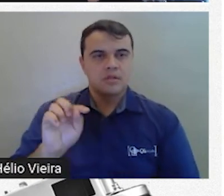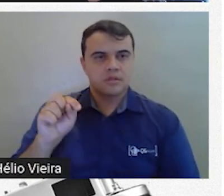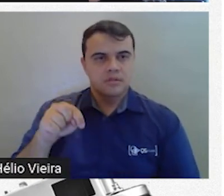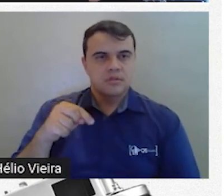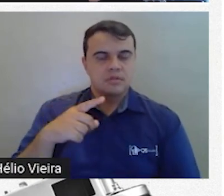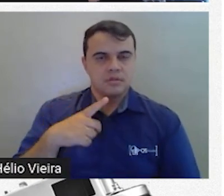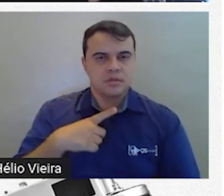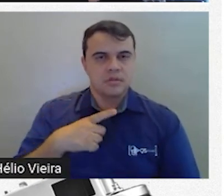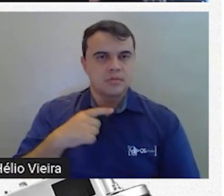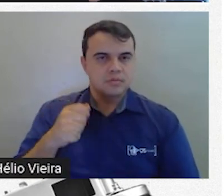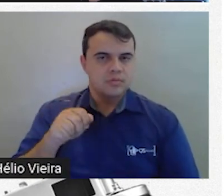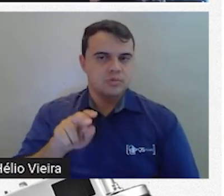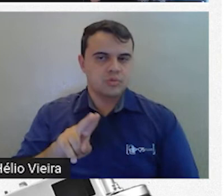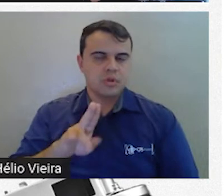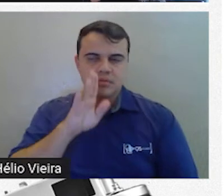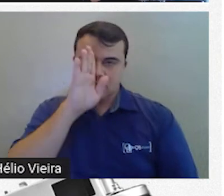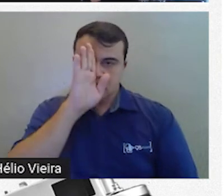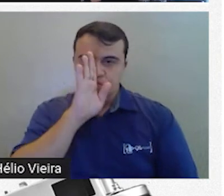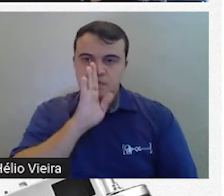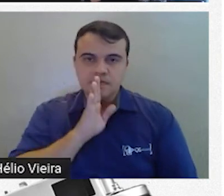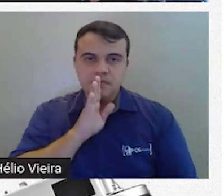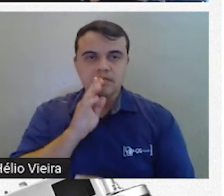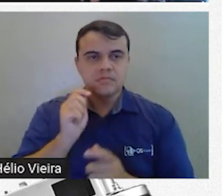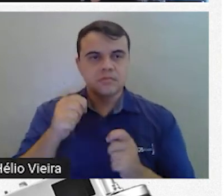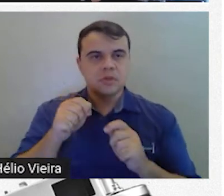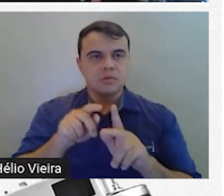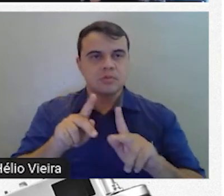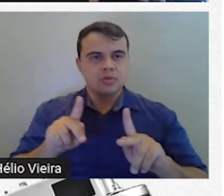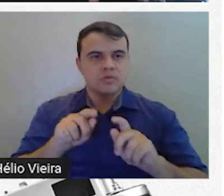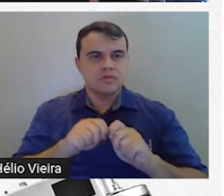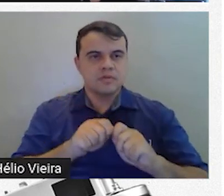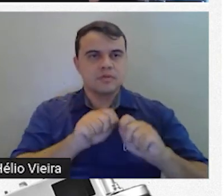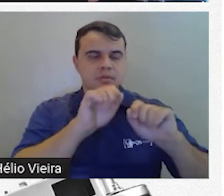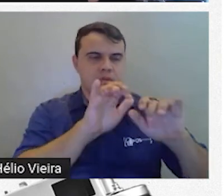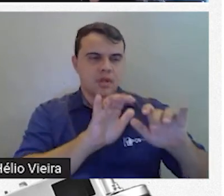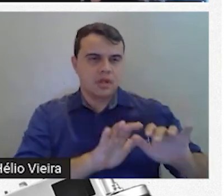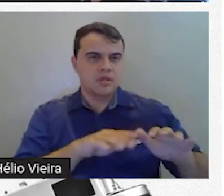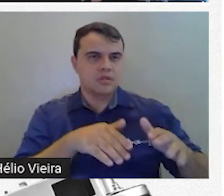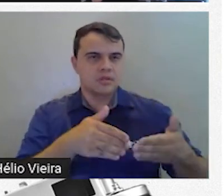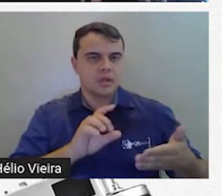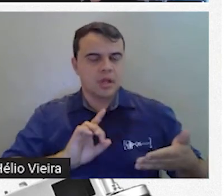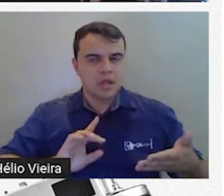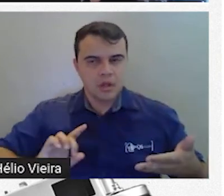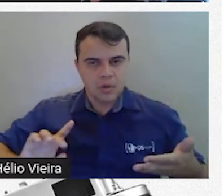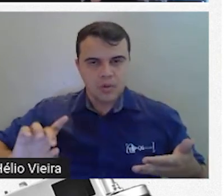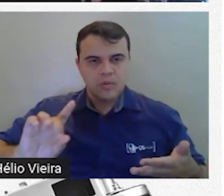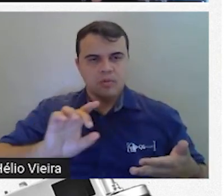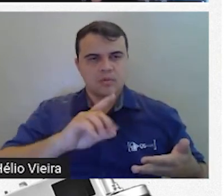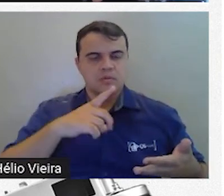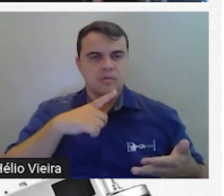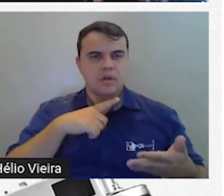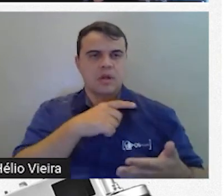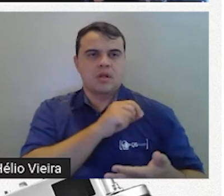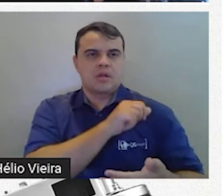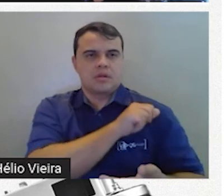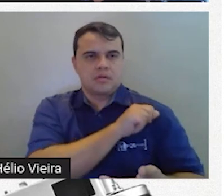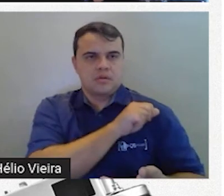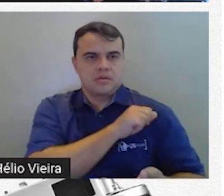que pode ser usado gratuitamente. O professor faz um cadastro e cada aluno pode